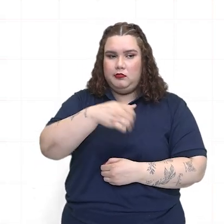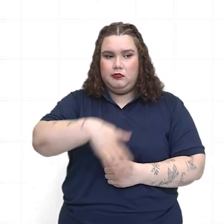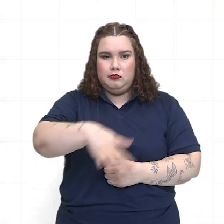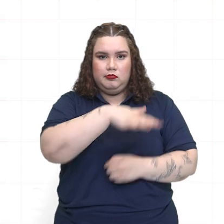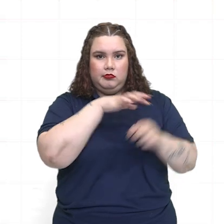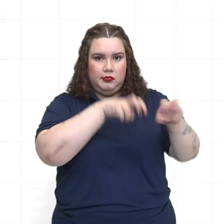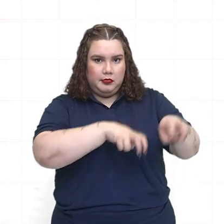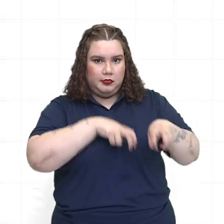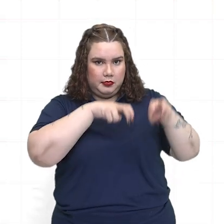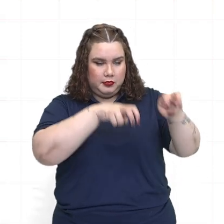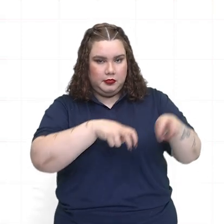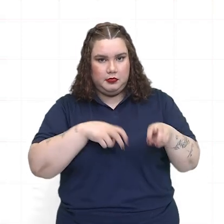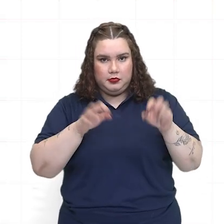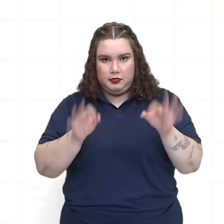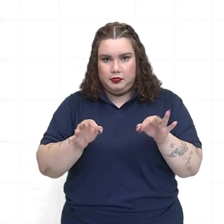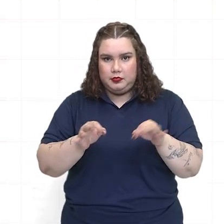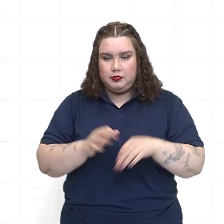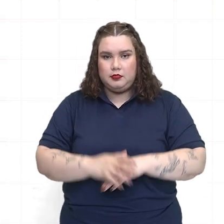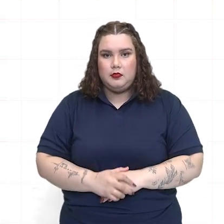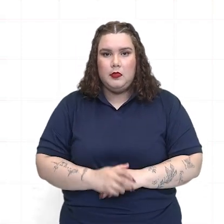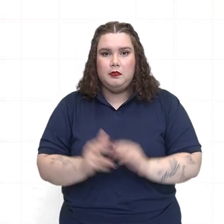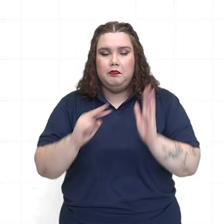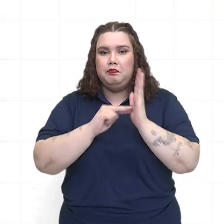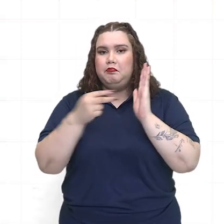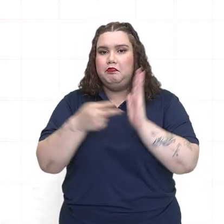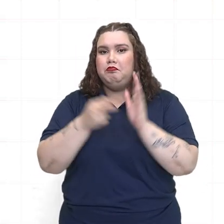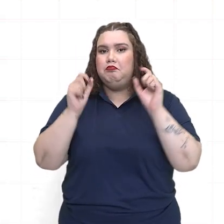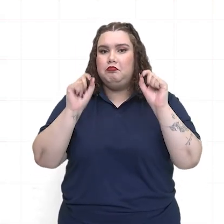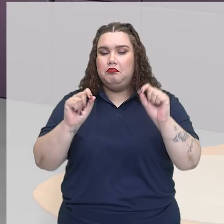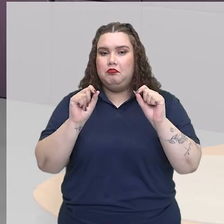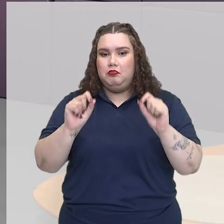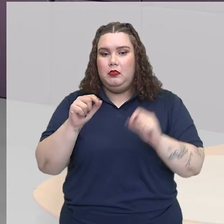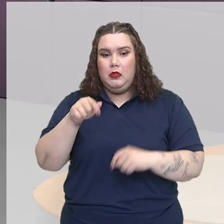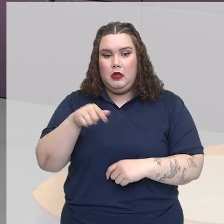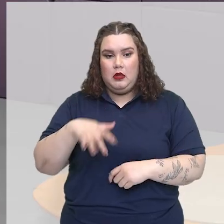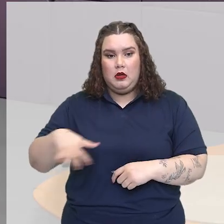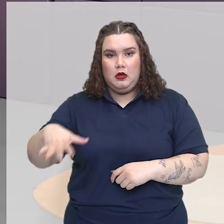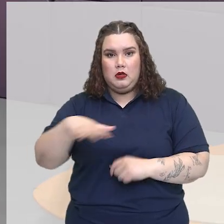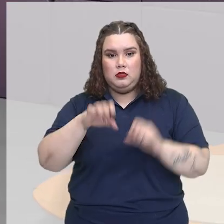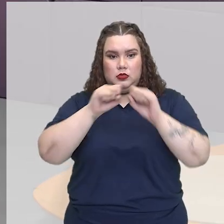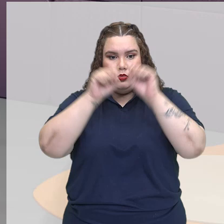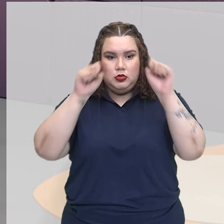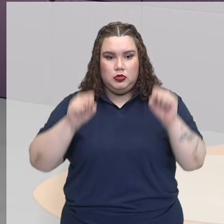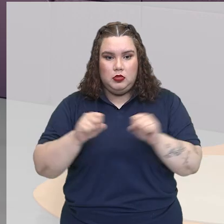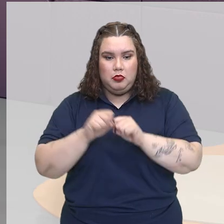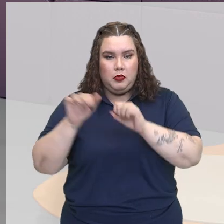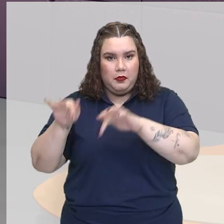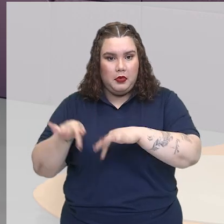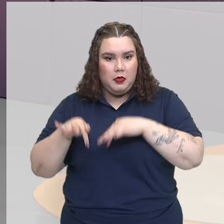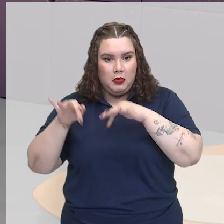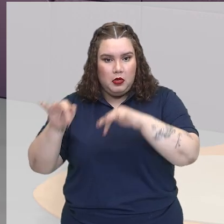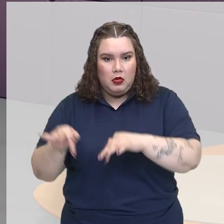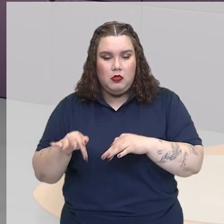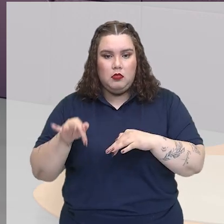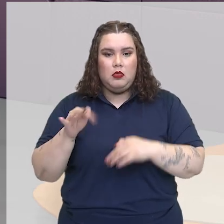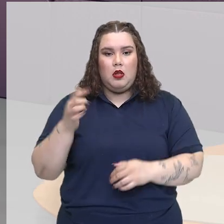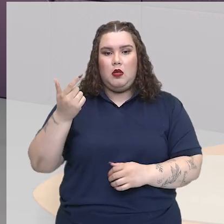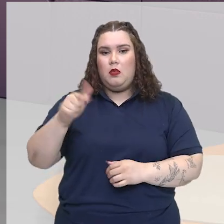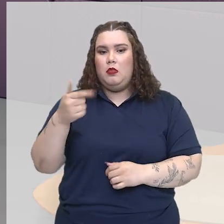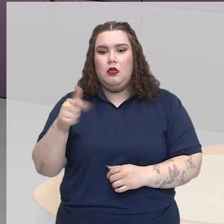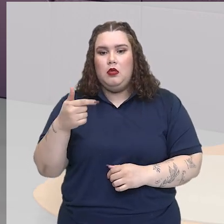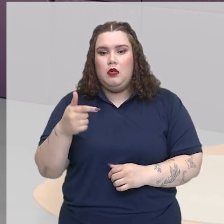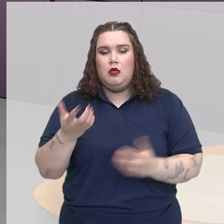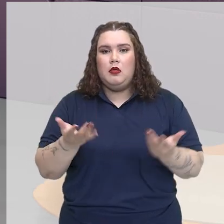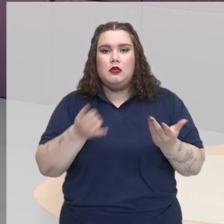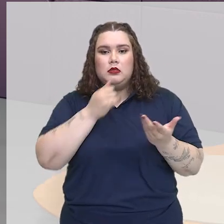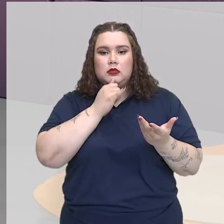a subsistência. Então isso quer dizer que dentro do feudalismo, né, não temos